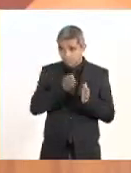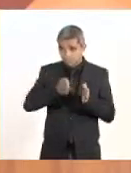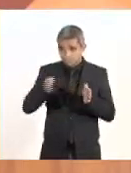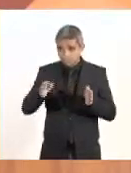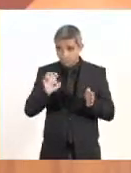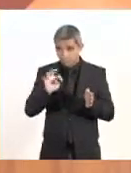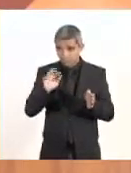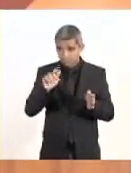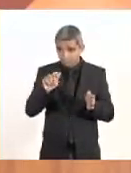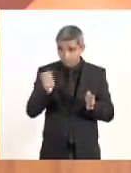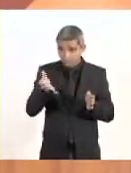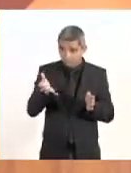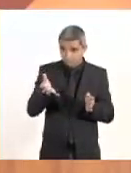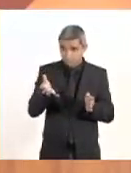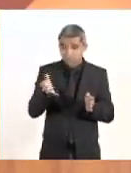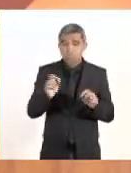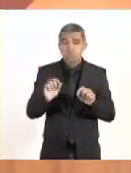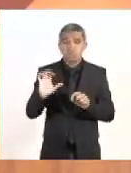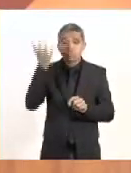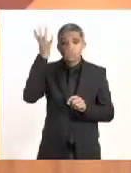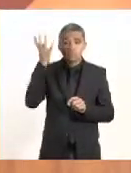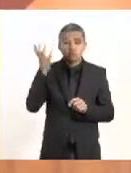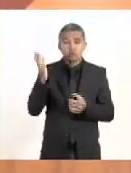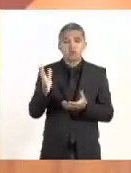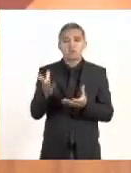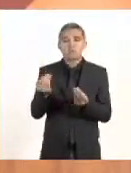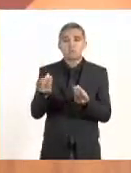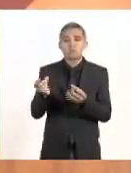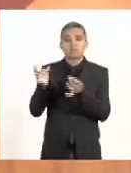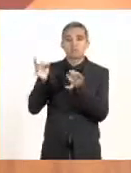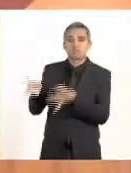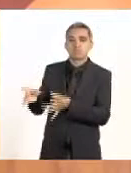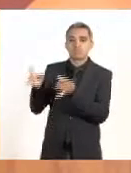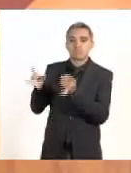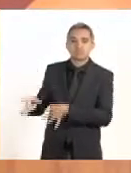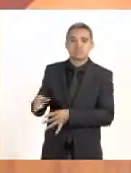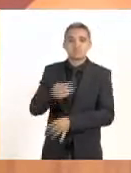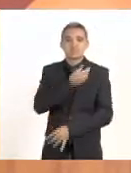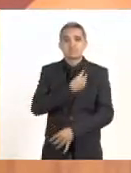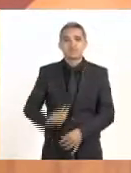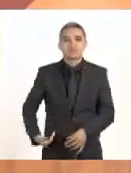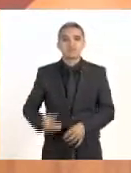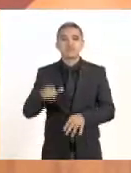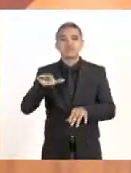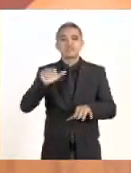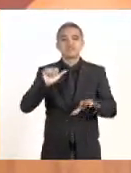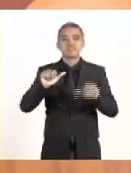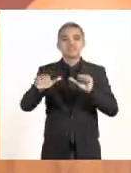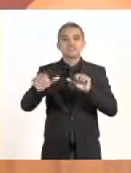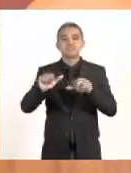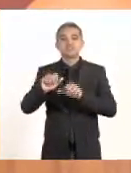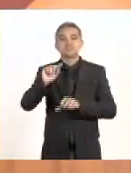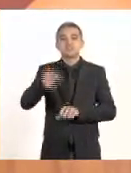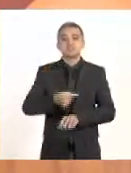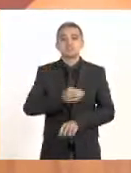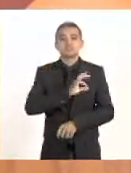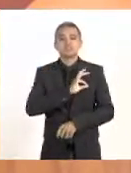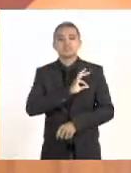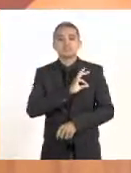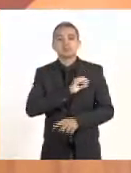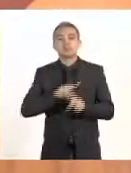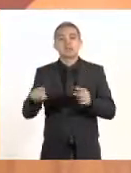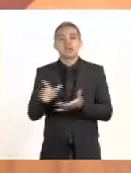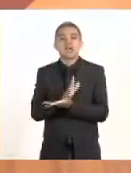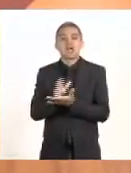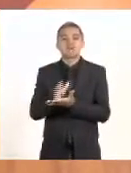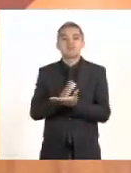aconteceu? Muitos desistiram. E o governo chamou 1.000 policiais, mas muitos nem compareceram para fazer os testes físicos.